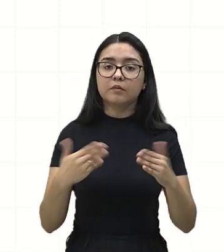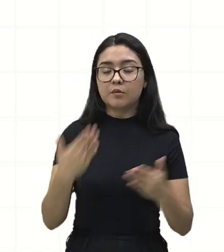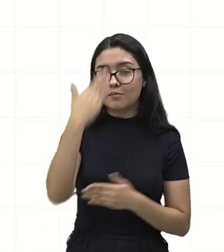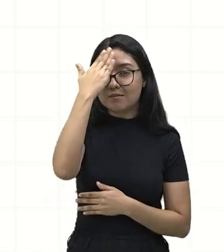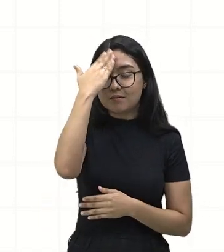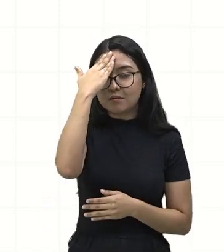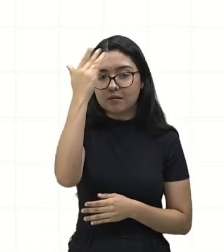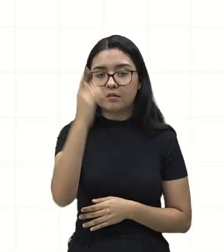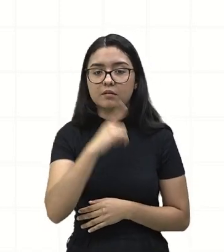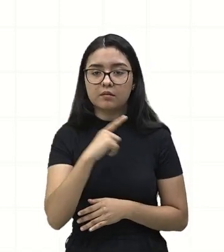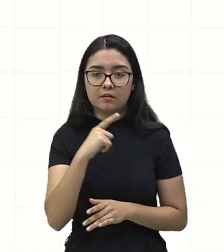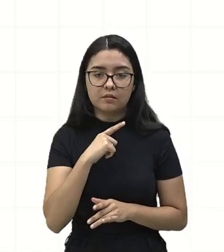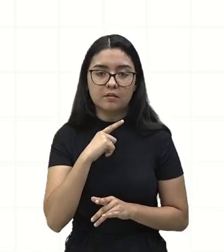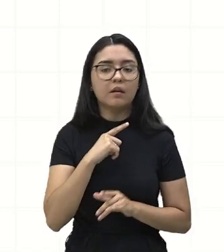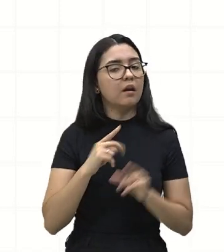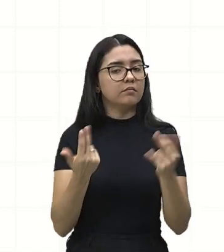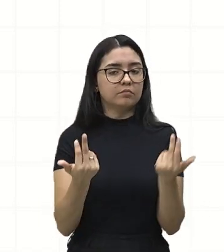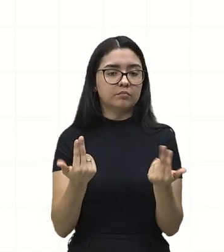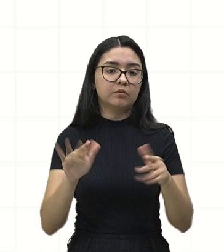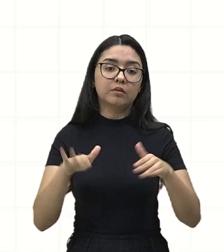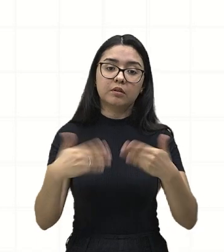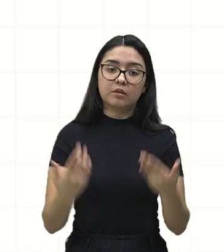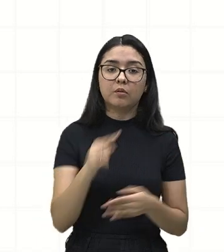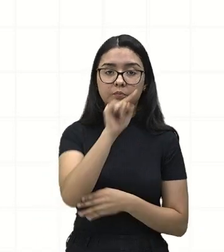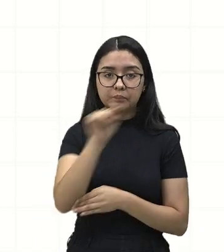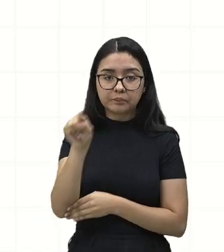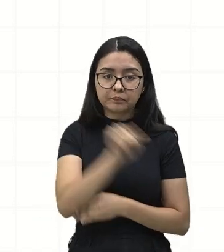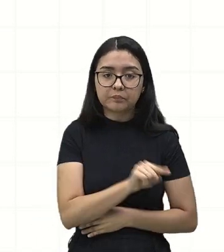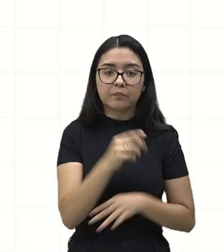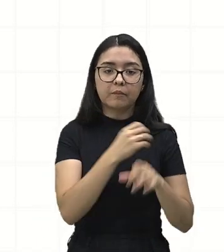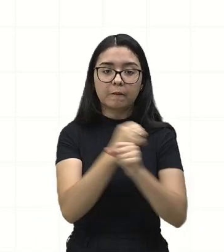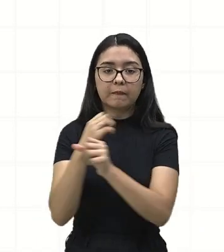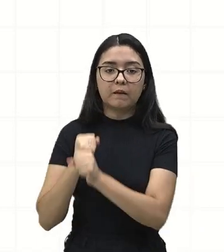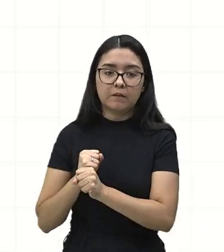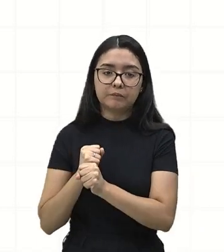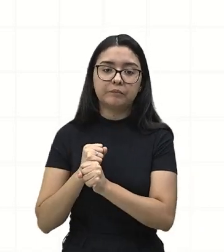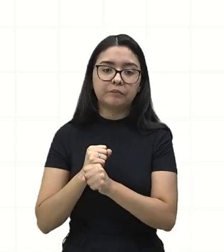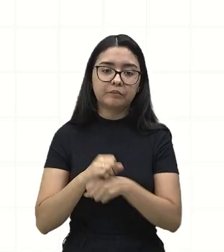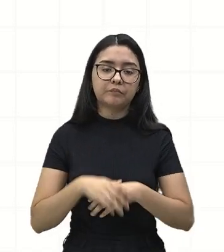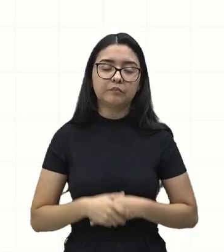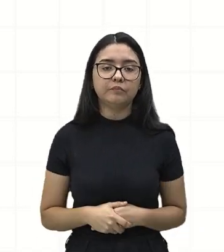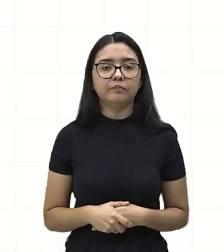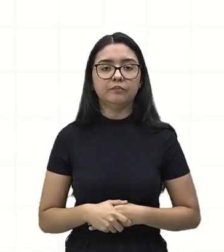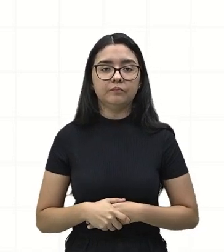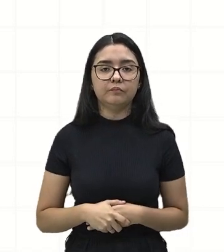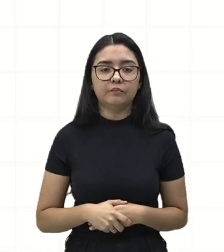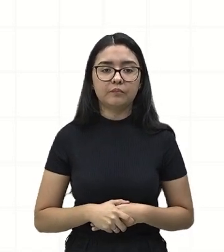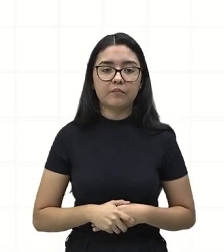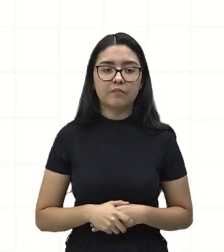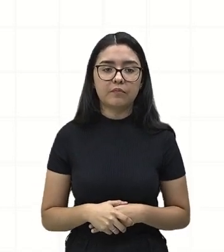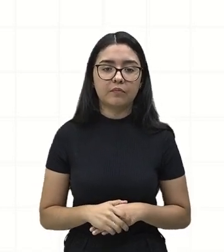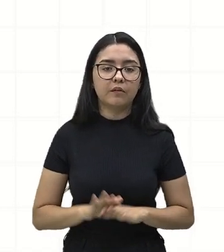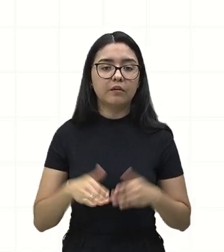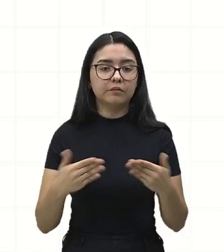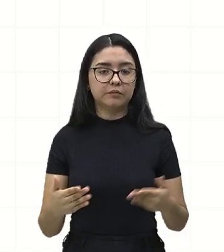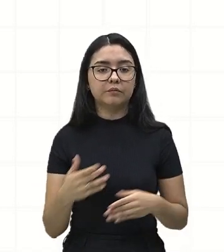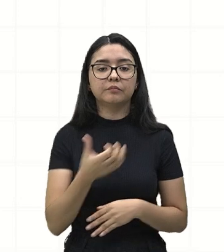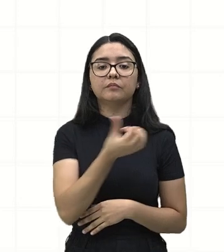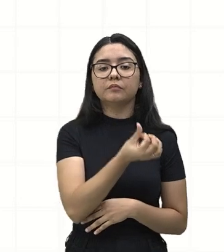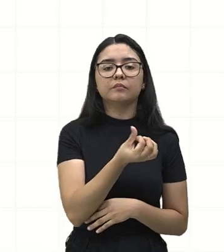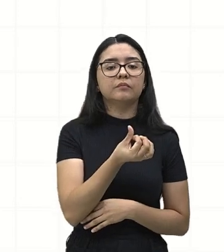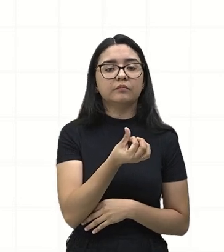existe a proporção aqui, então o produto dos meios é igual ao produto dos extremos. Então vai ficar